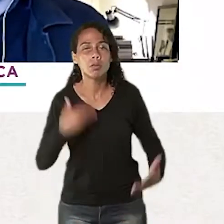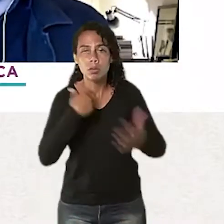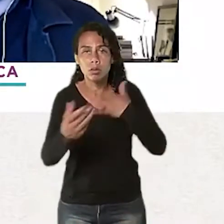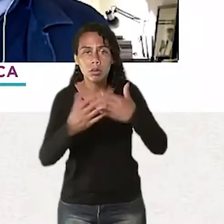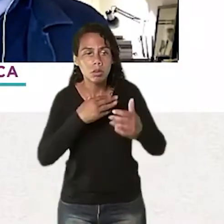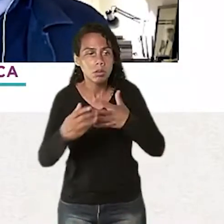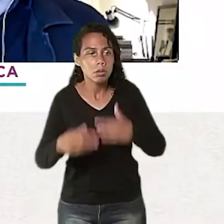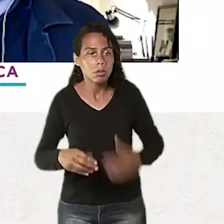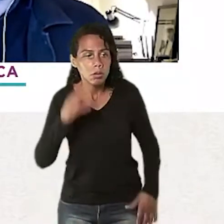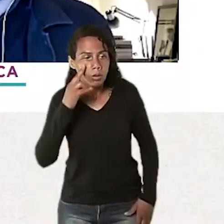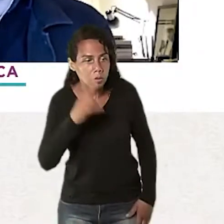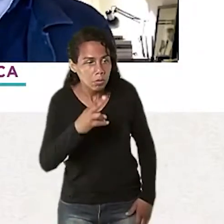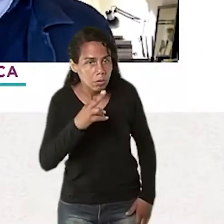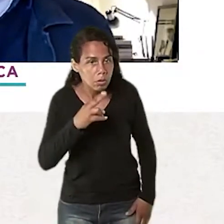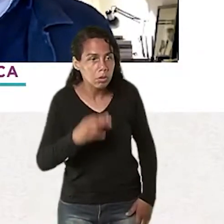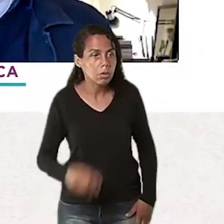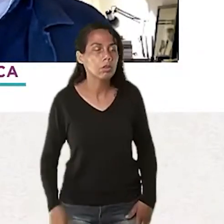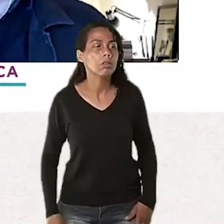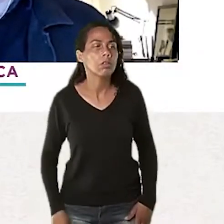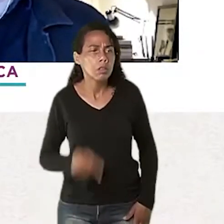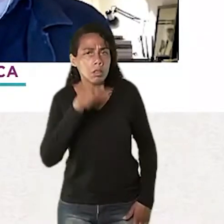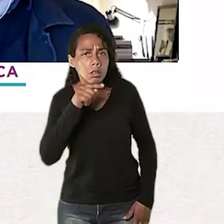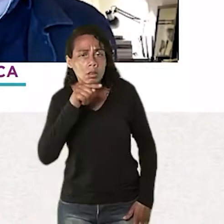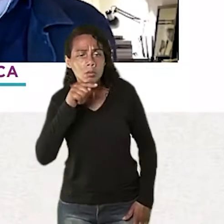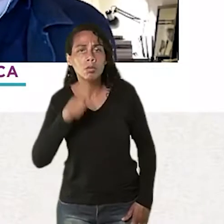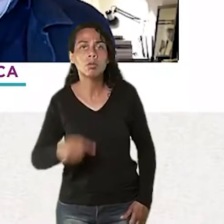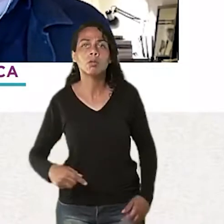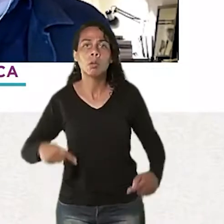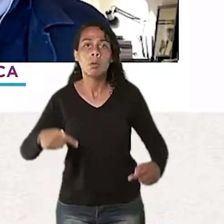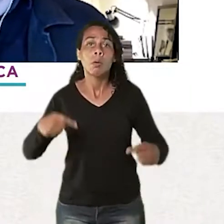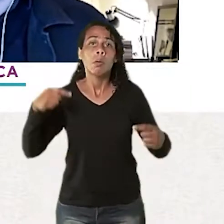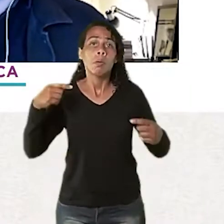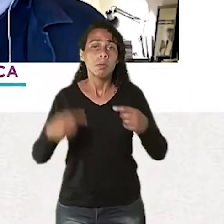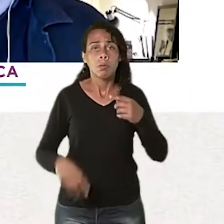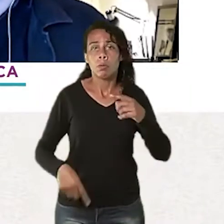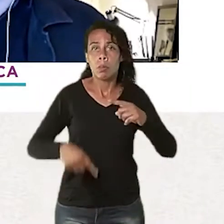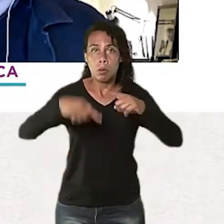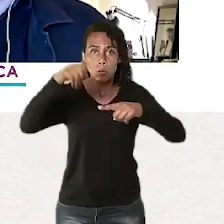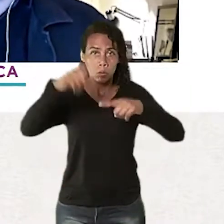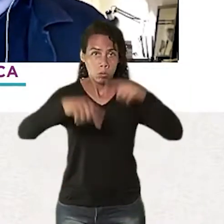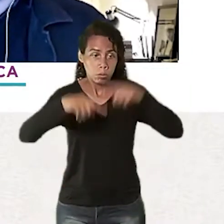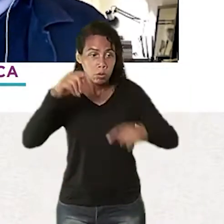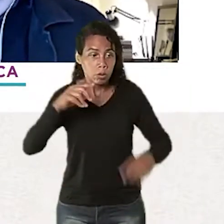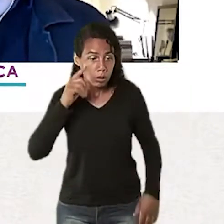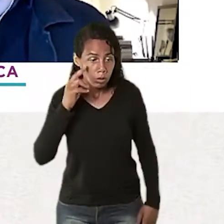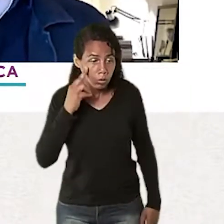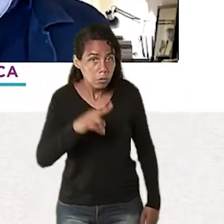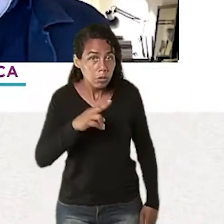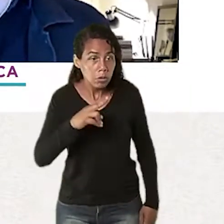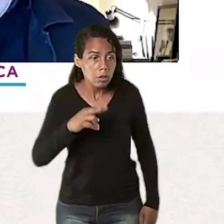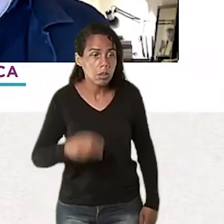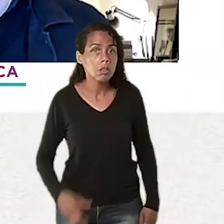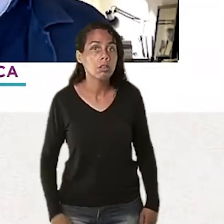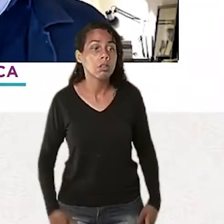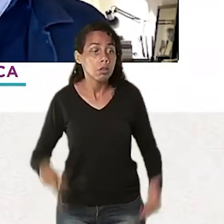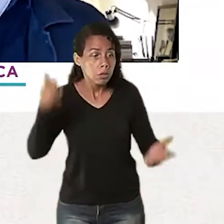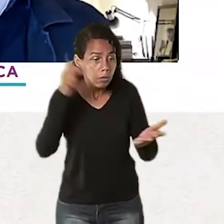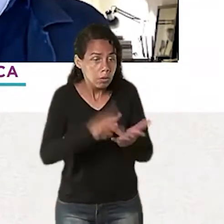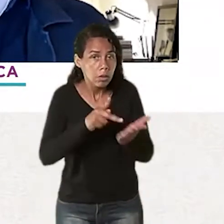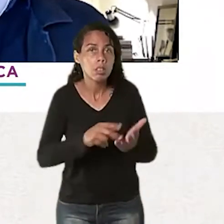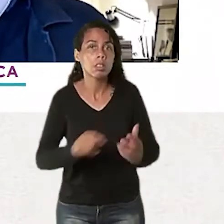página te transporta para essa polaroid do cotidiano. E que ela não é